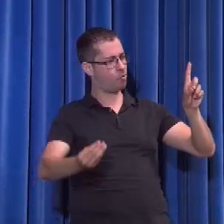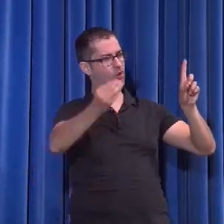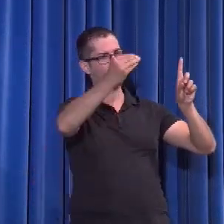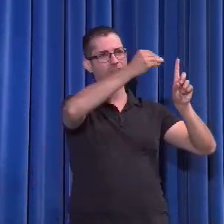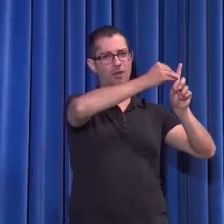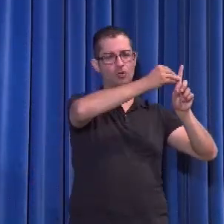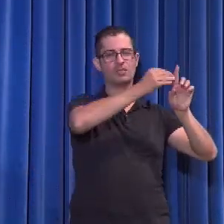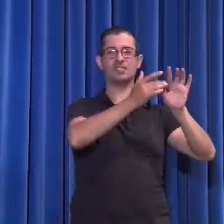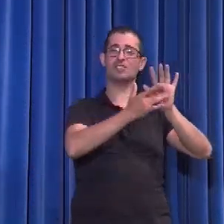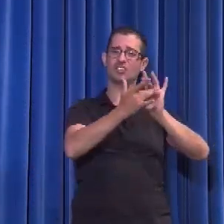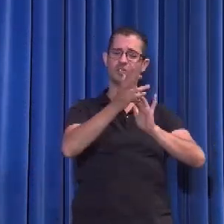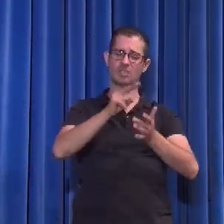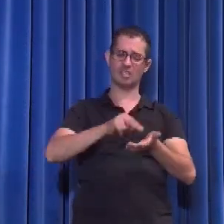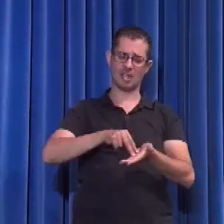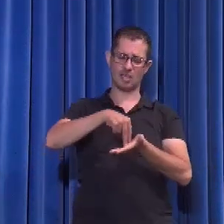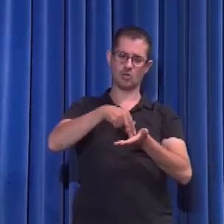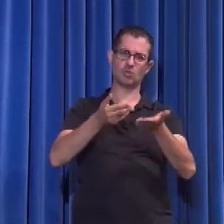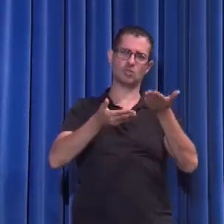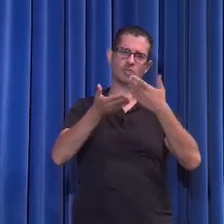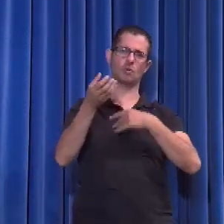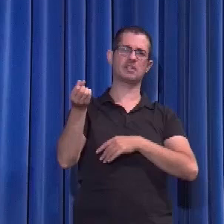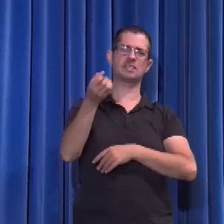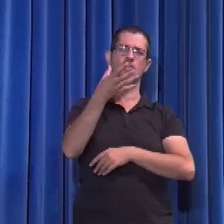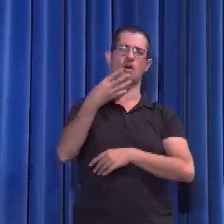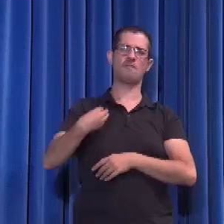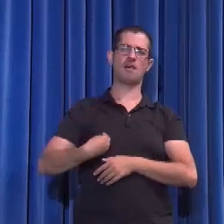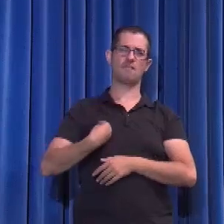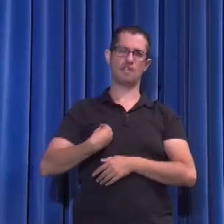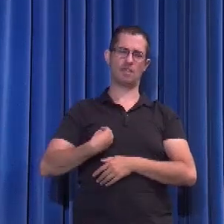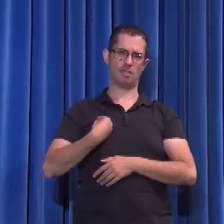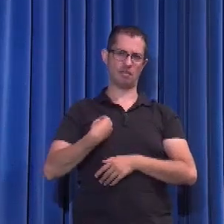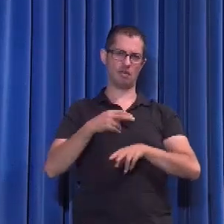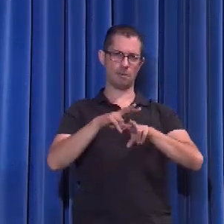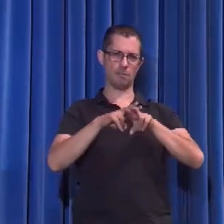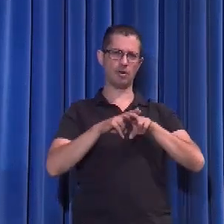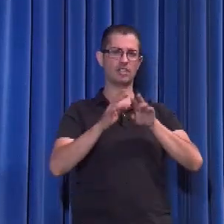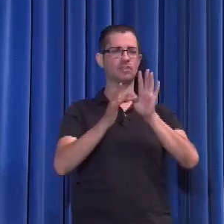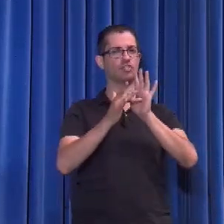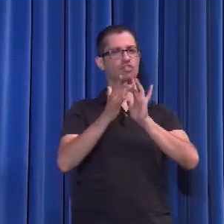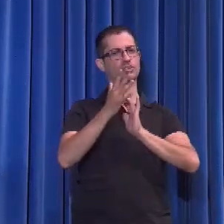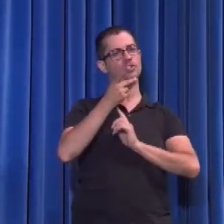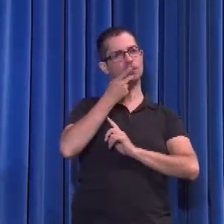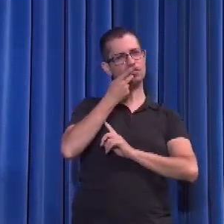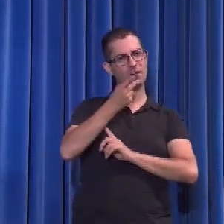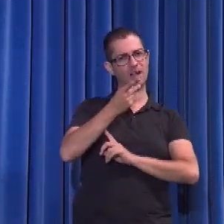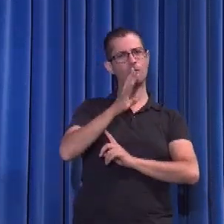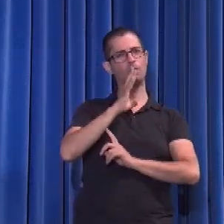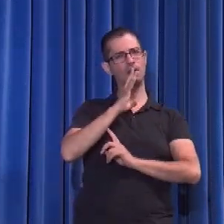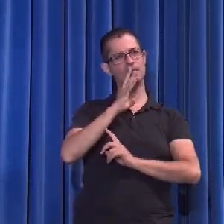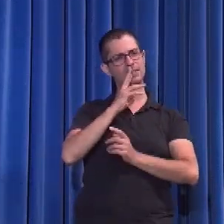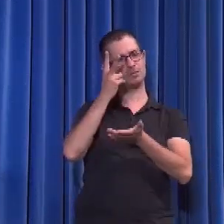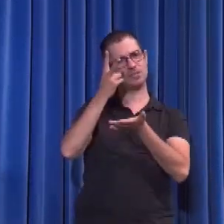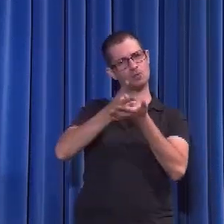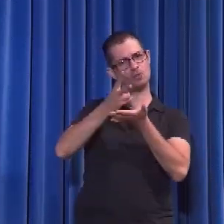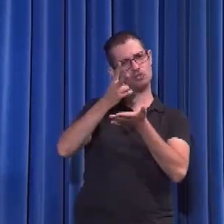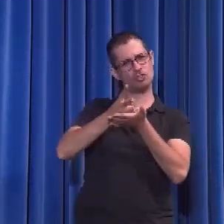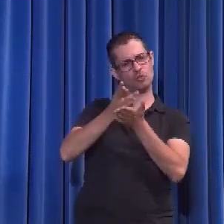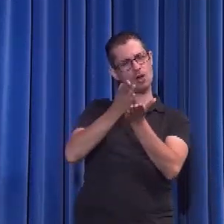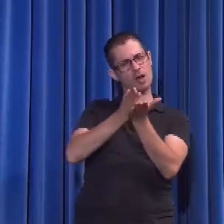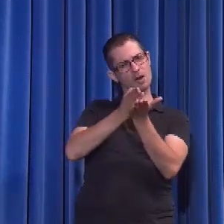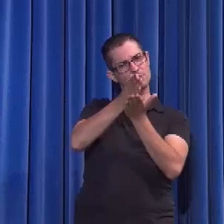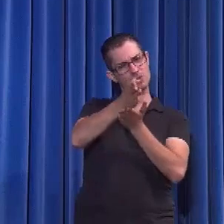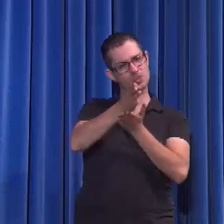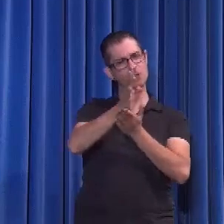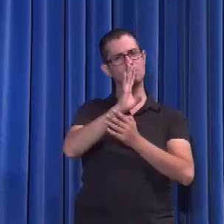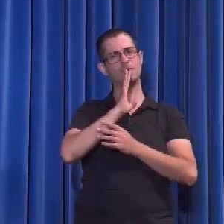nossa vida. Por isso, Ele diz: conheçamos e prossigamos em conhecer ao Senhor. Lembrem-se que Ele virá,